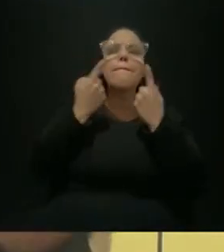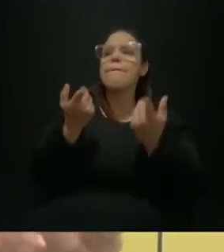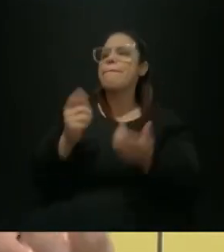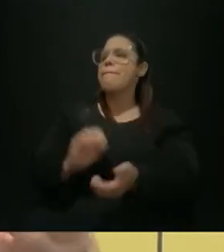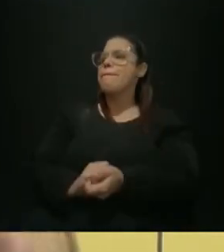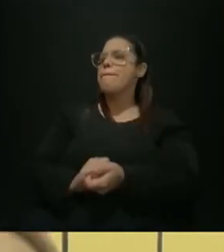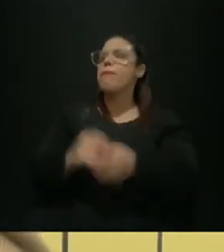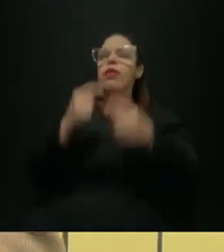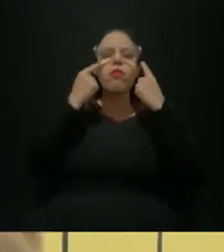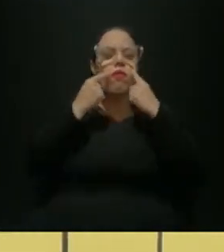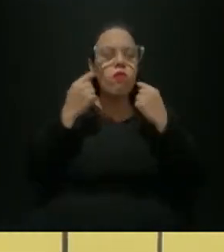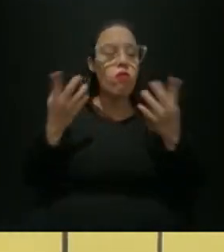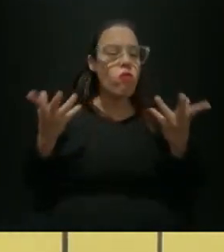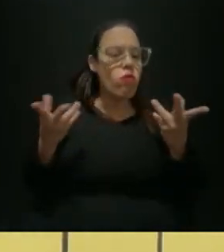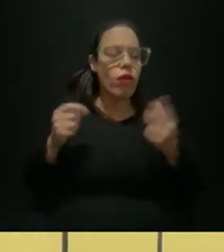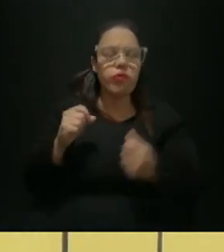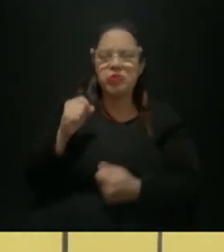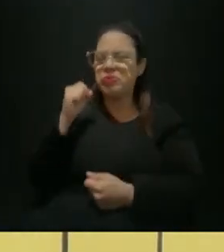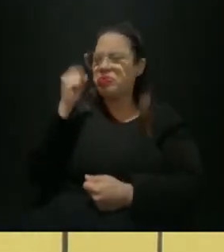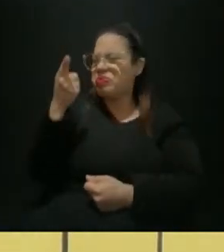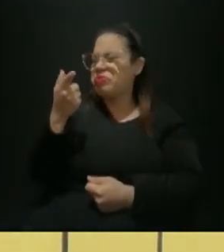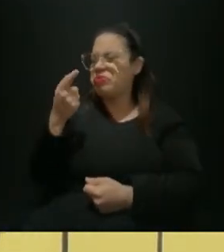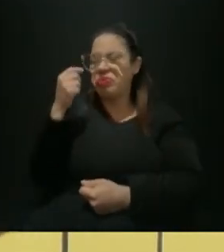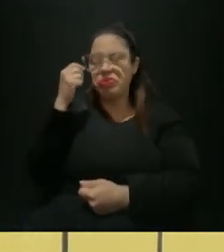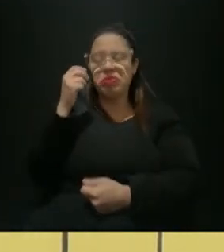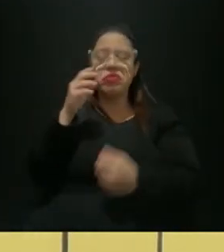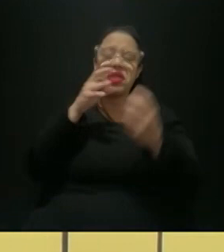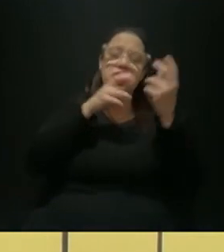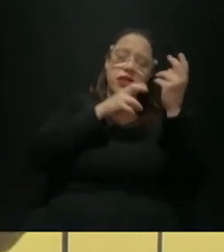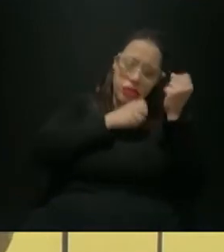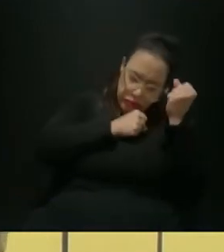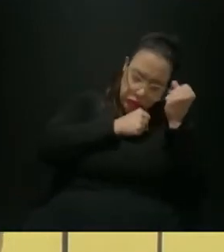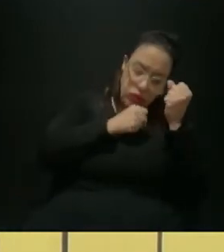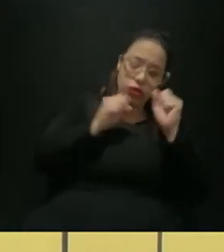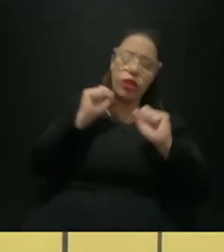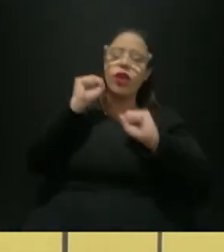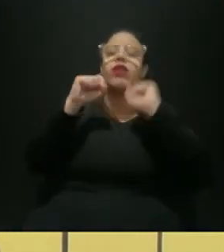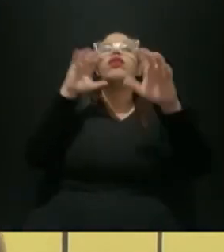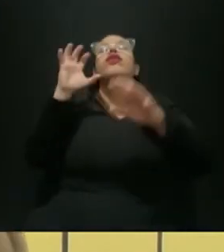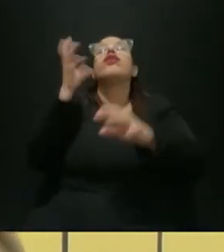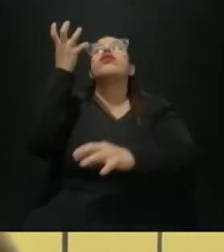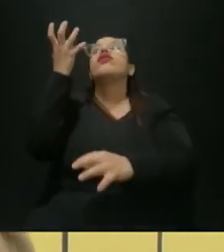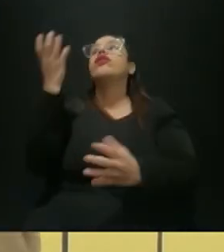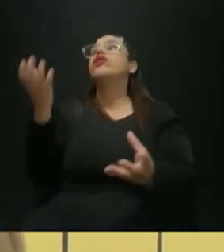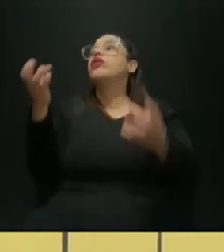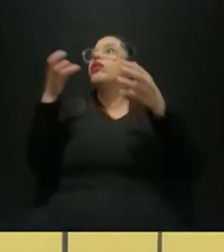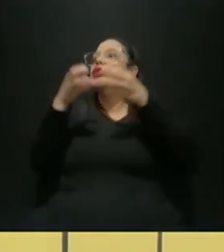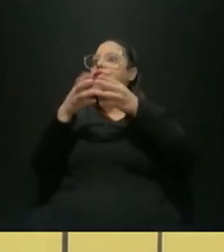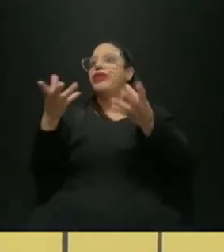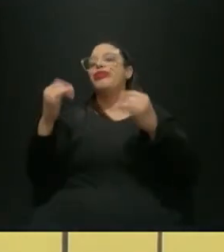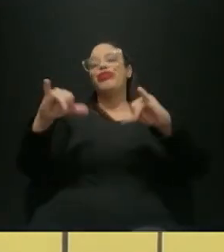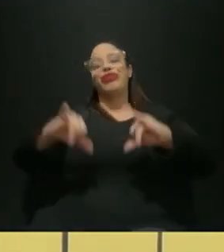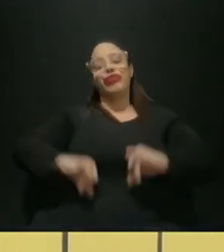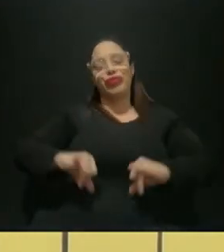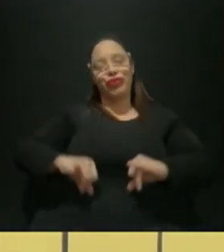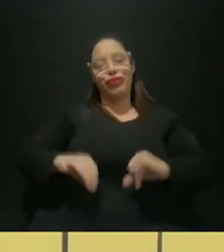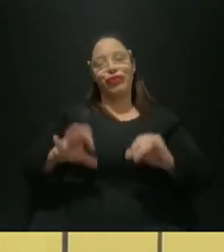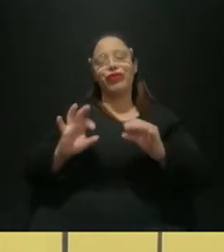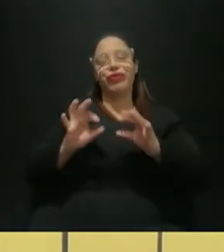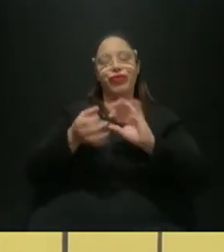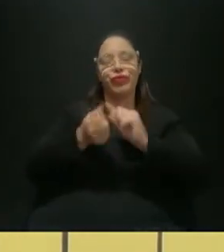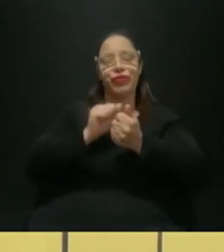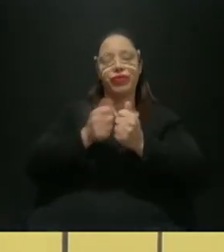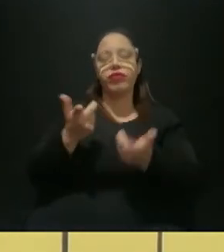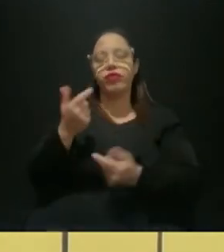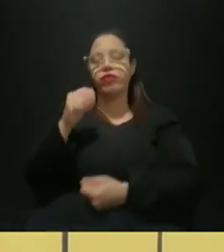chora pouco, por que ela não dorme, o que está acontecendo. Isso está tudo dentro de um sofrimento associado ao relacionamento dessas crianças dentro